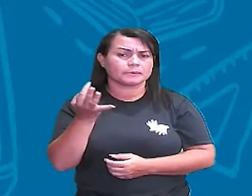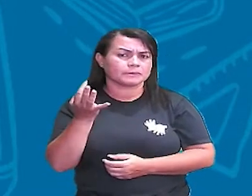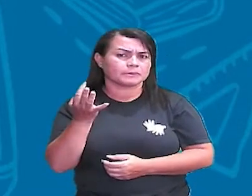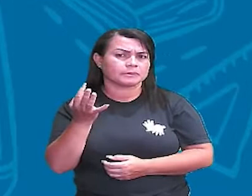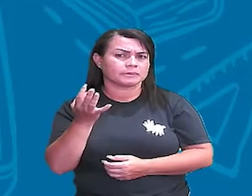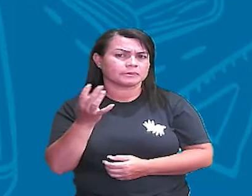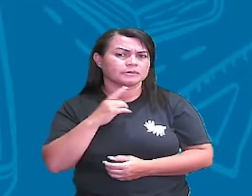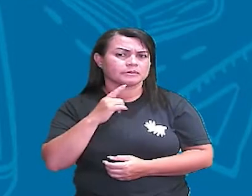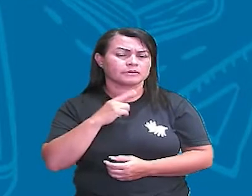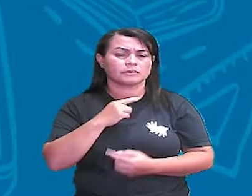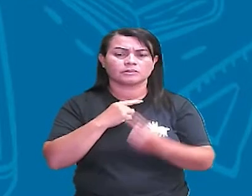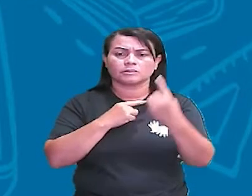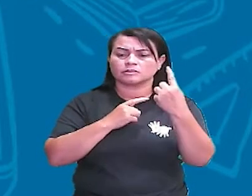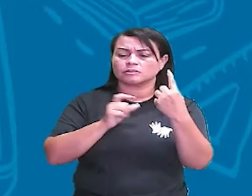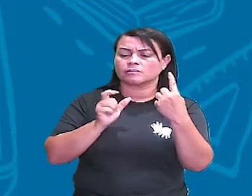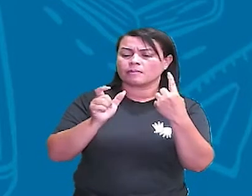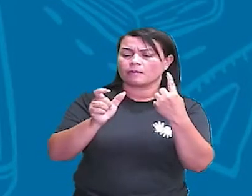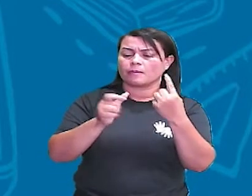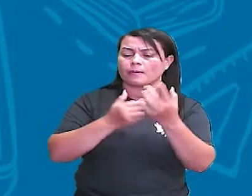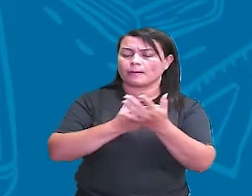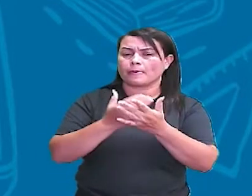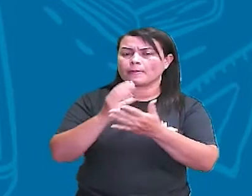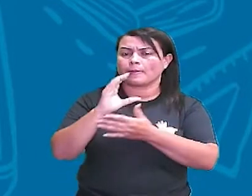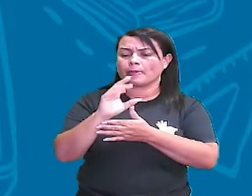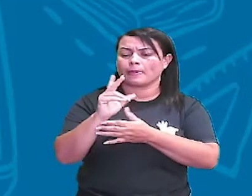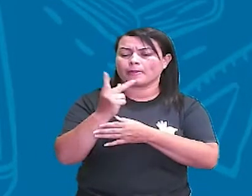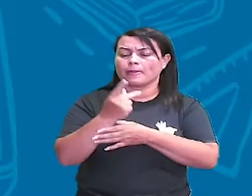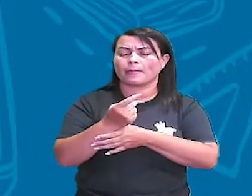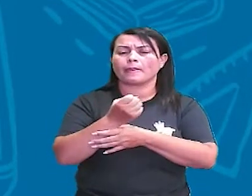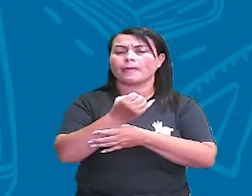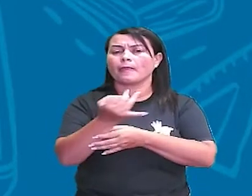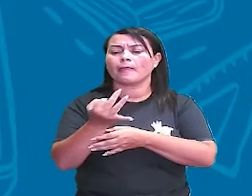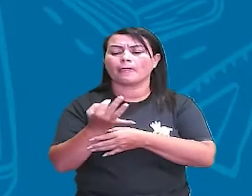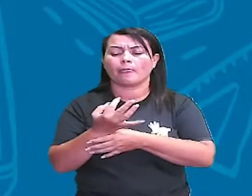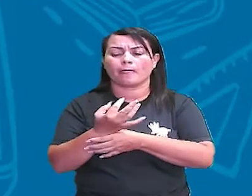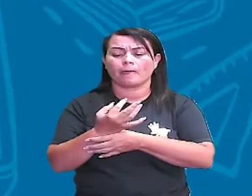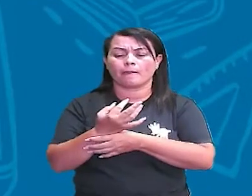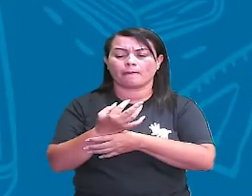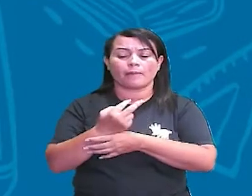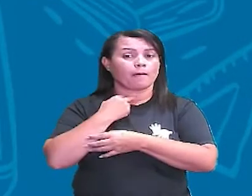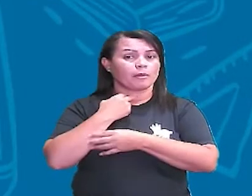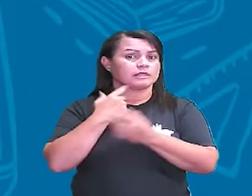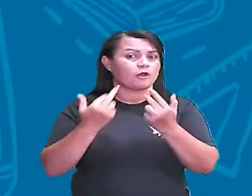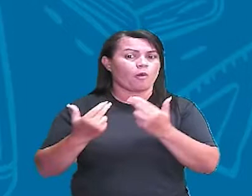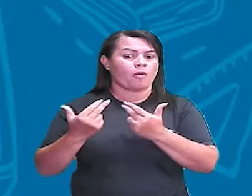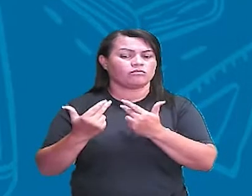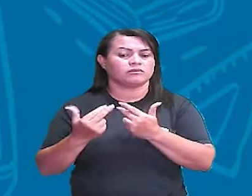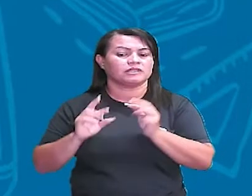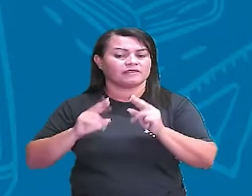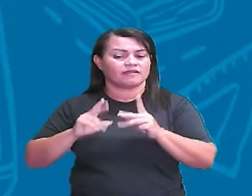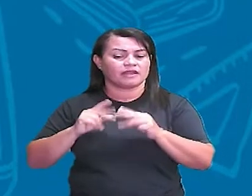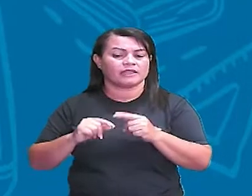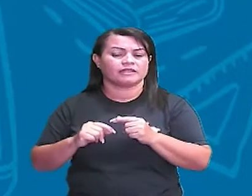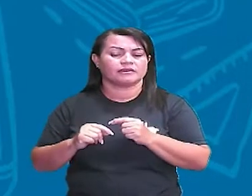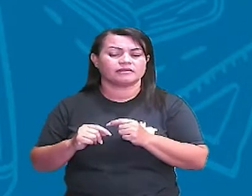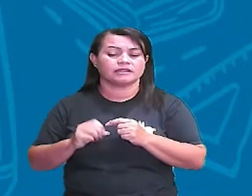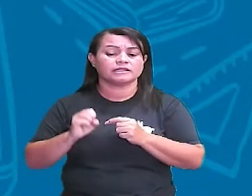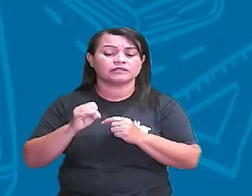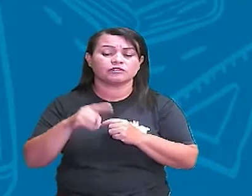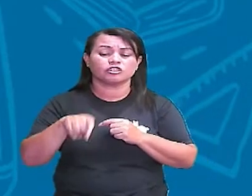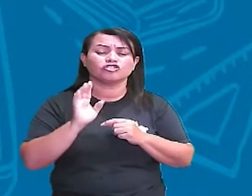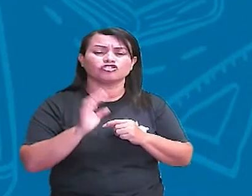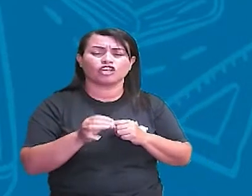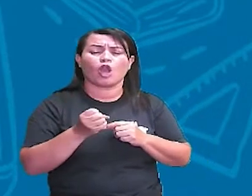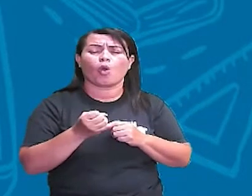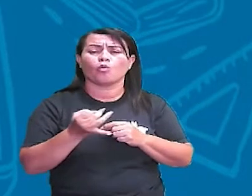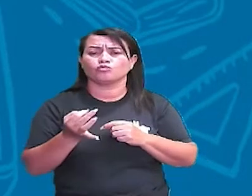aparece uma palavra que começa com CH? Conta aí, não pode ser palavras repetidas, tá certo? Se você já